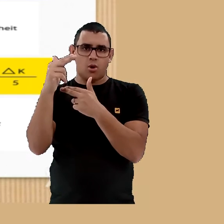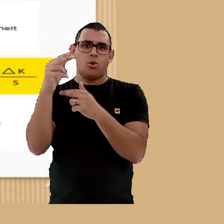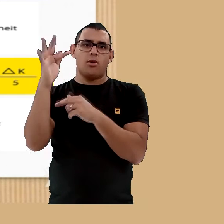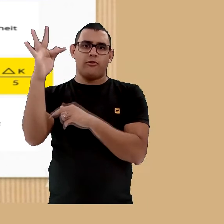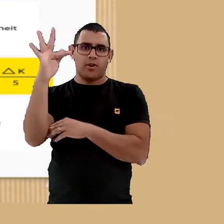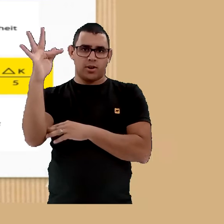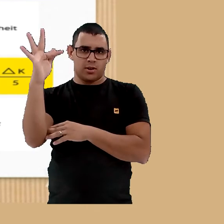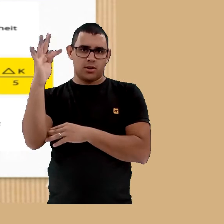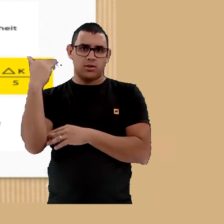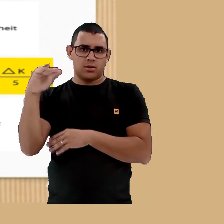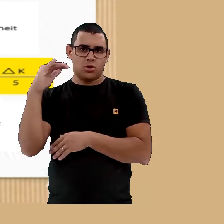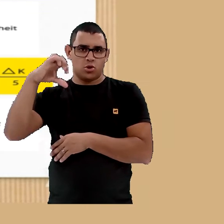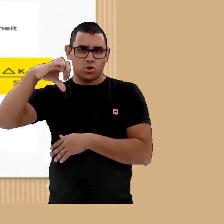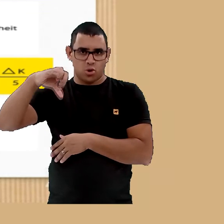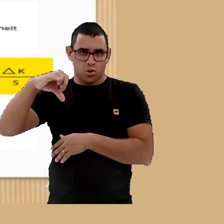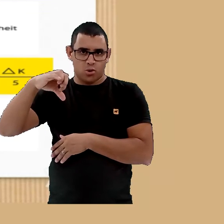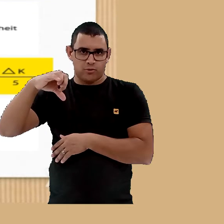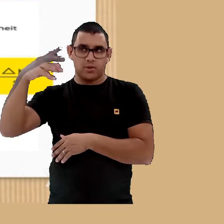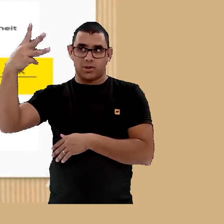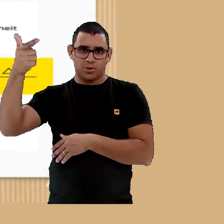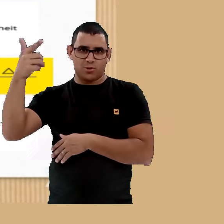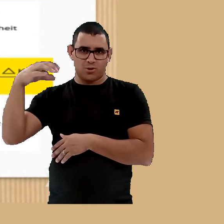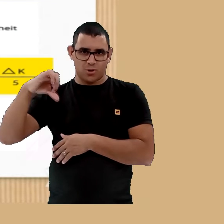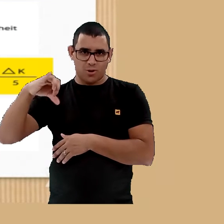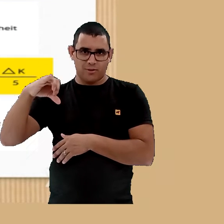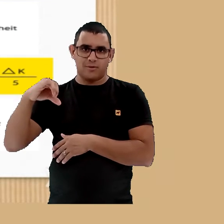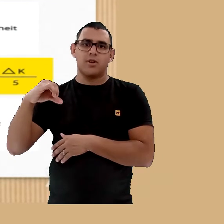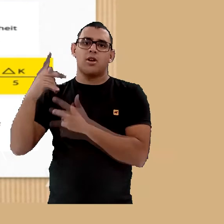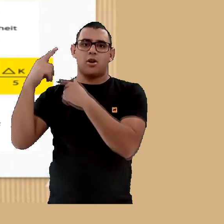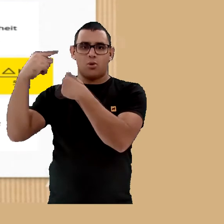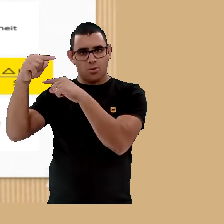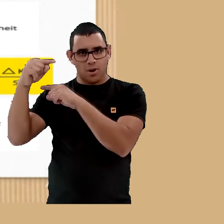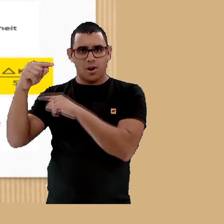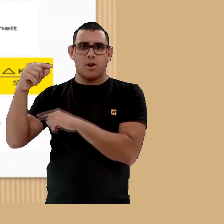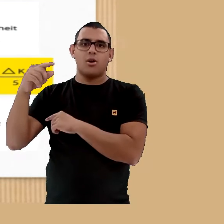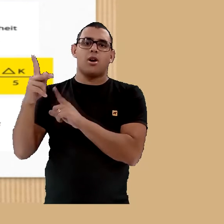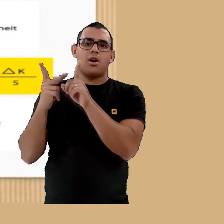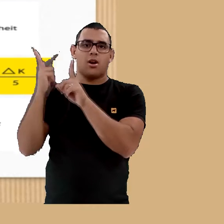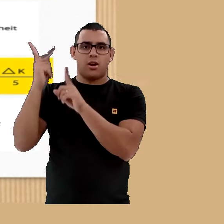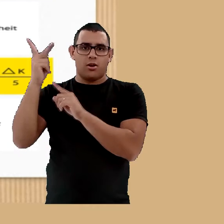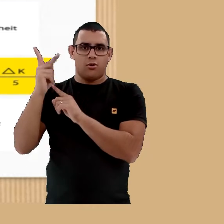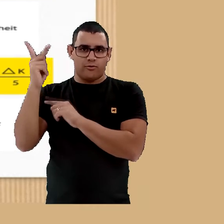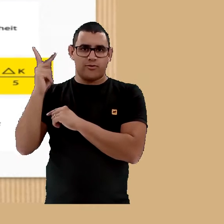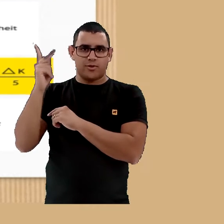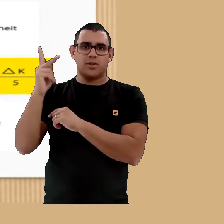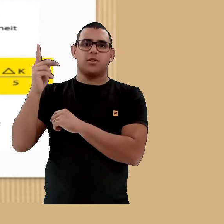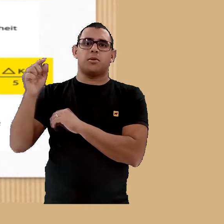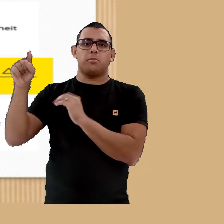menos 32 sobre 9, igual à temperatura Kelvin menos 273 sobre